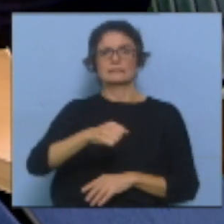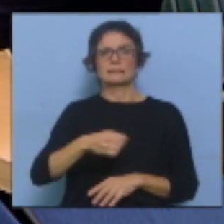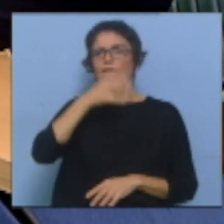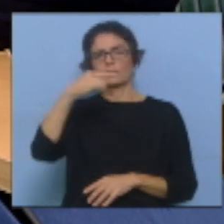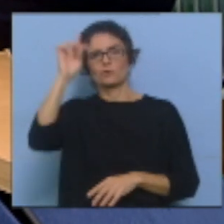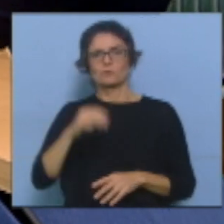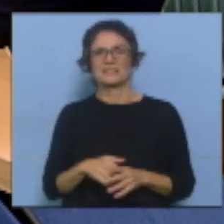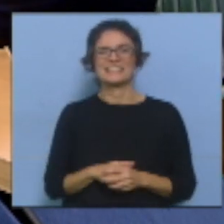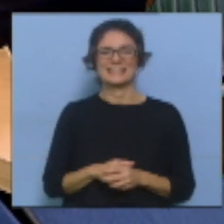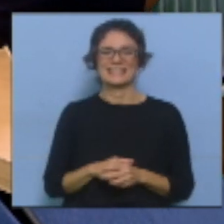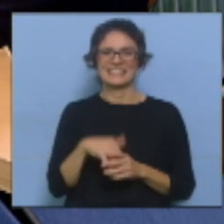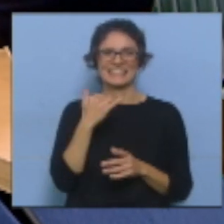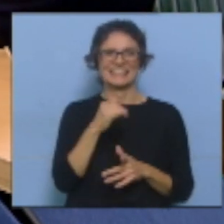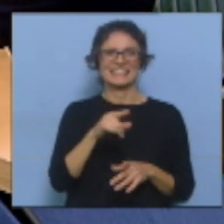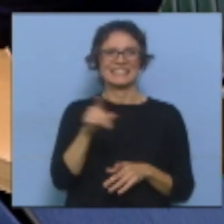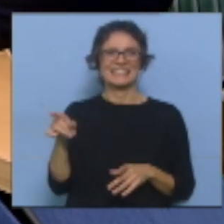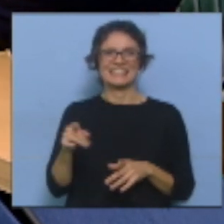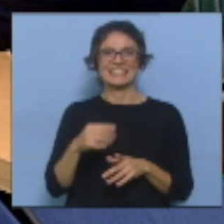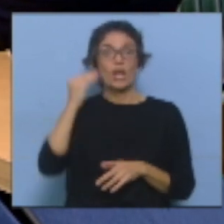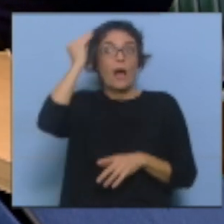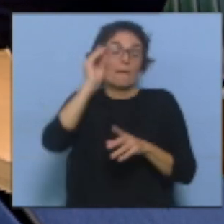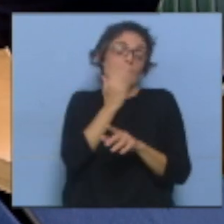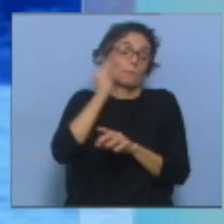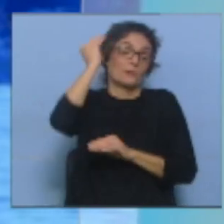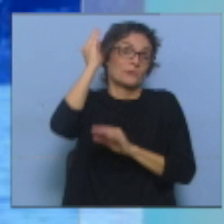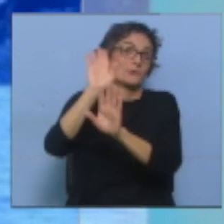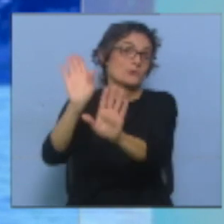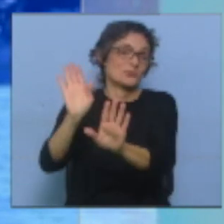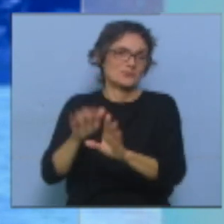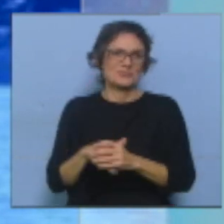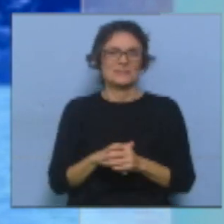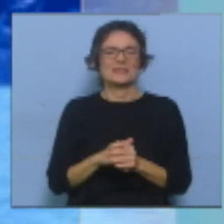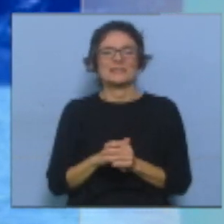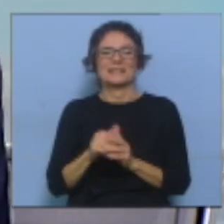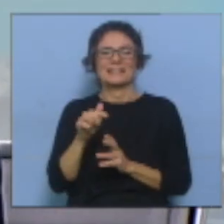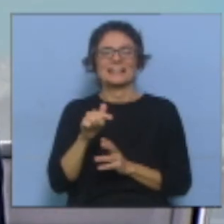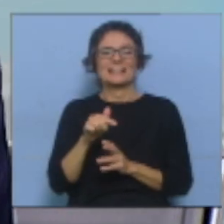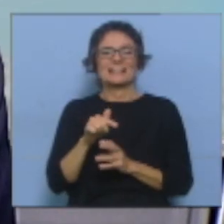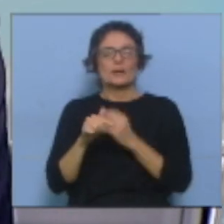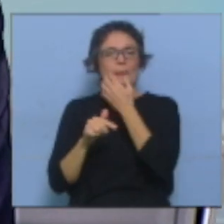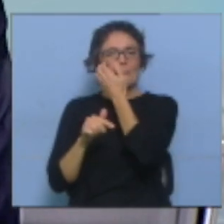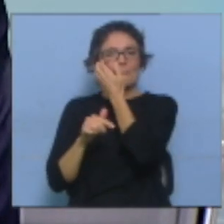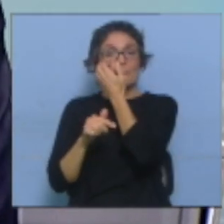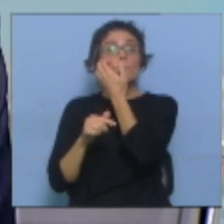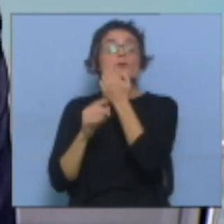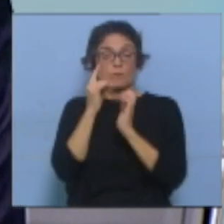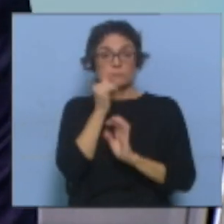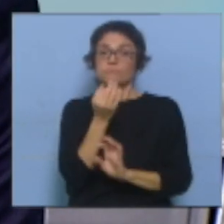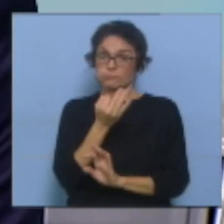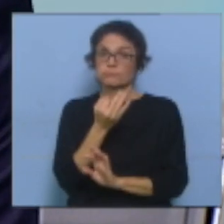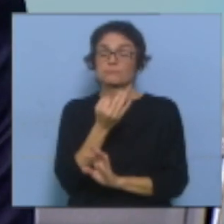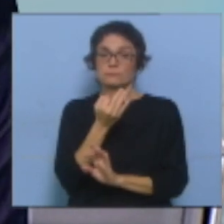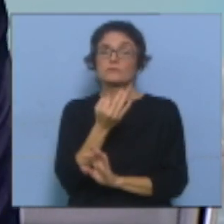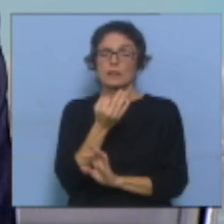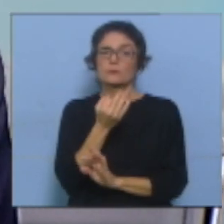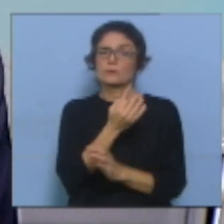Não, mas o pai tem Perceber que sonhos é que depois poderiam ter. O pai tem sempre esta carga muito importante e também foi como quando eu